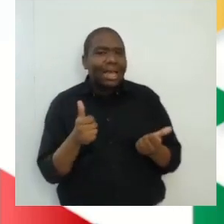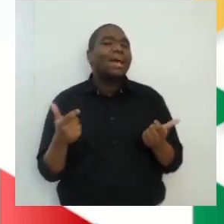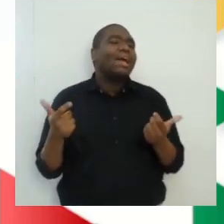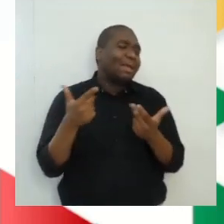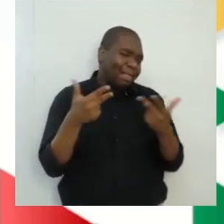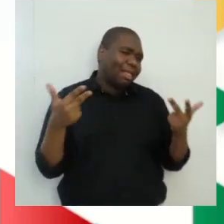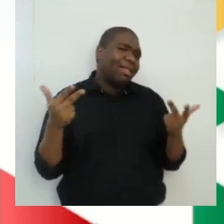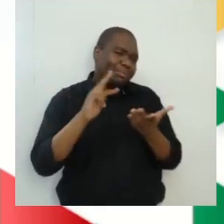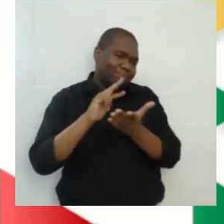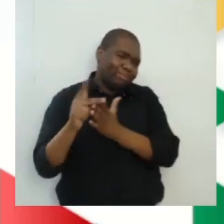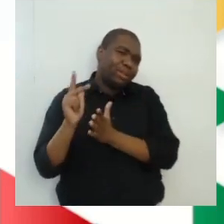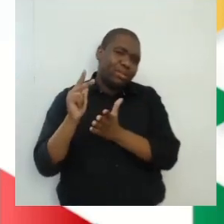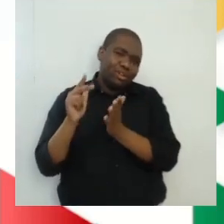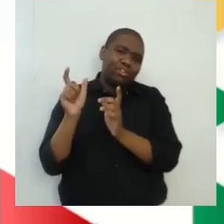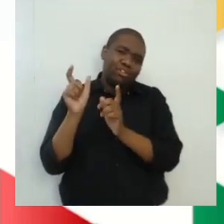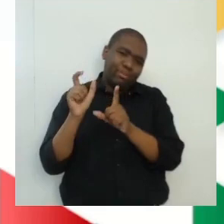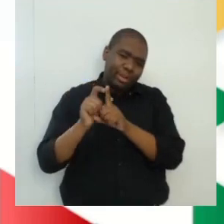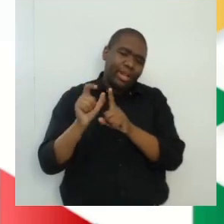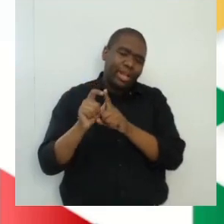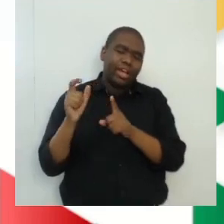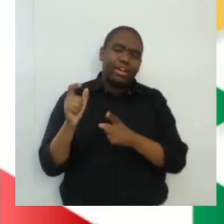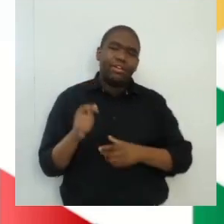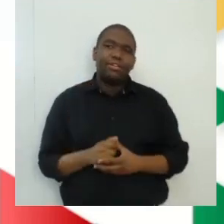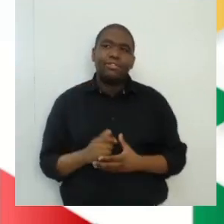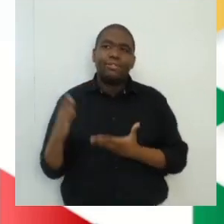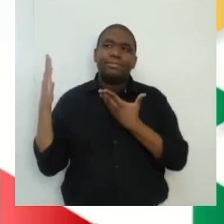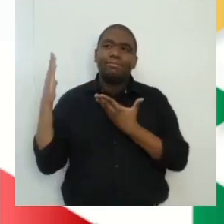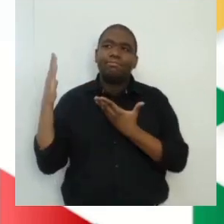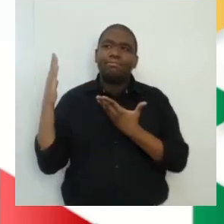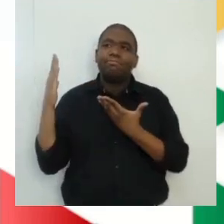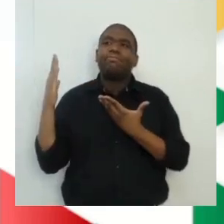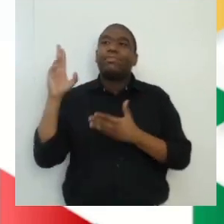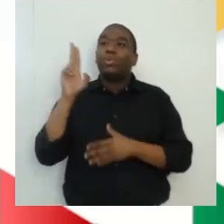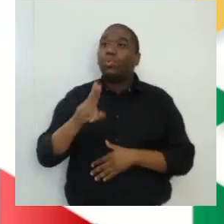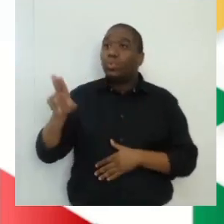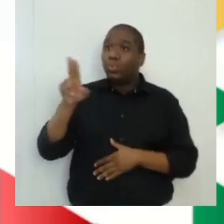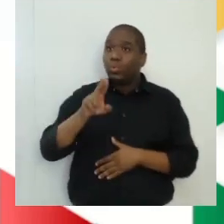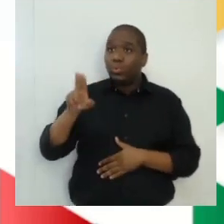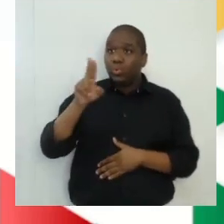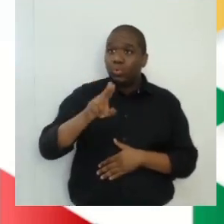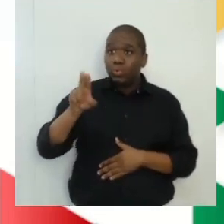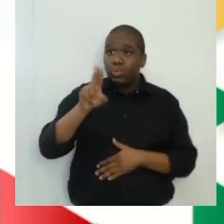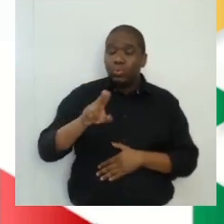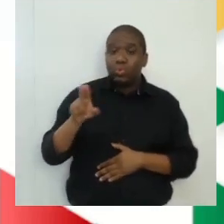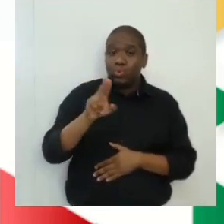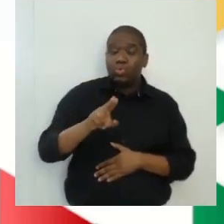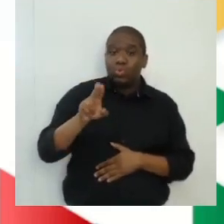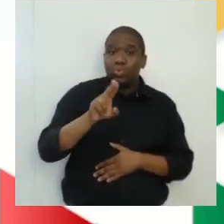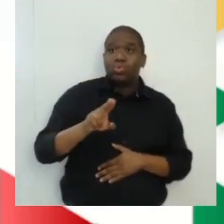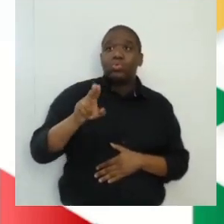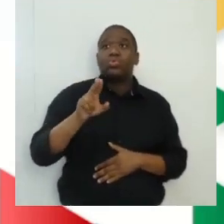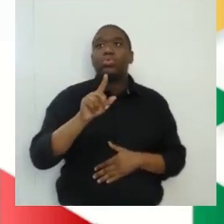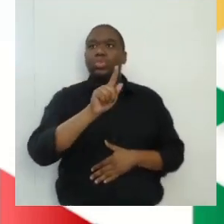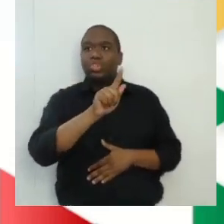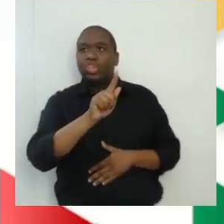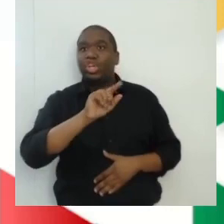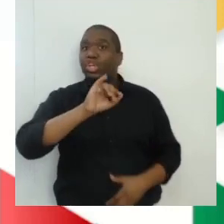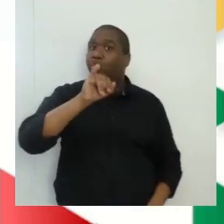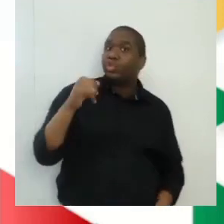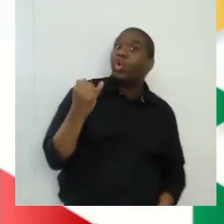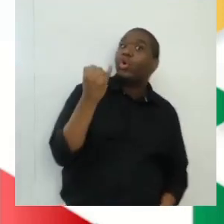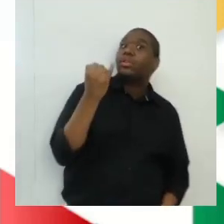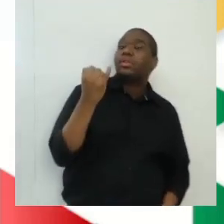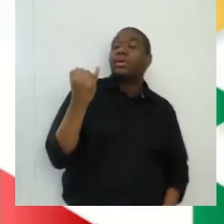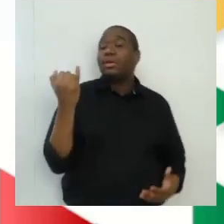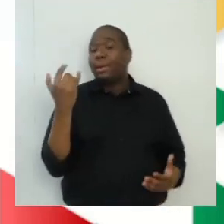hospitalizar. O uso do G e do J. Esse acho que todo mundo sempre acaba trocando, né? Quando